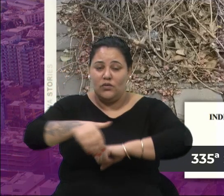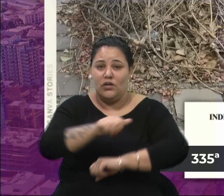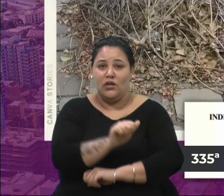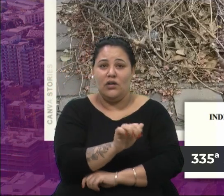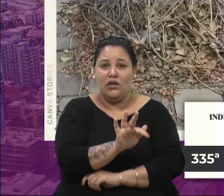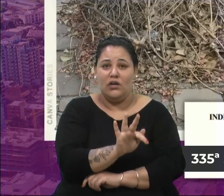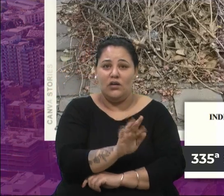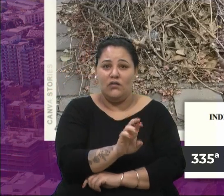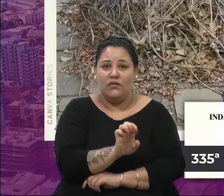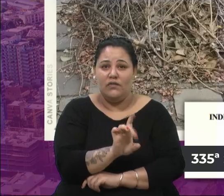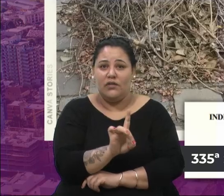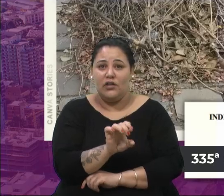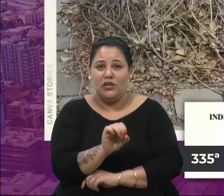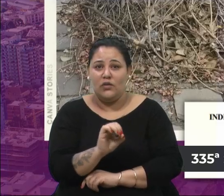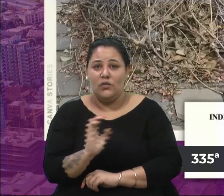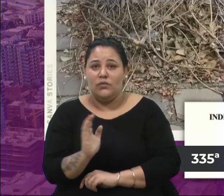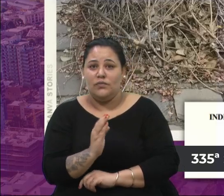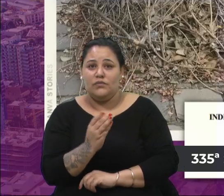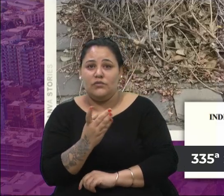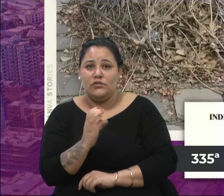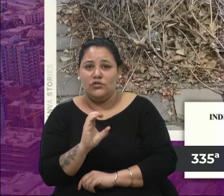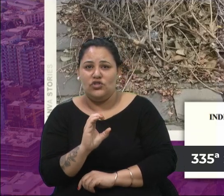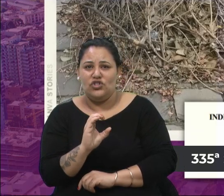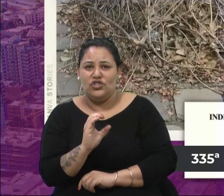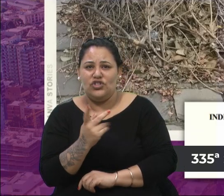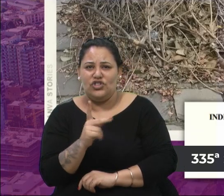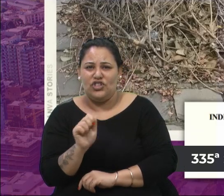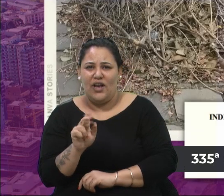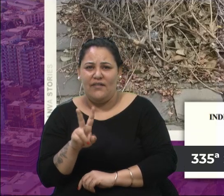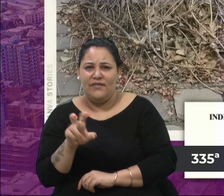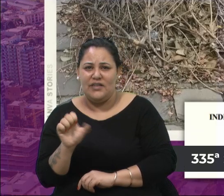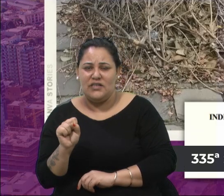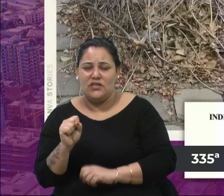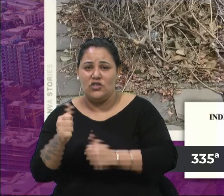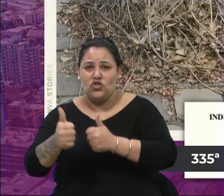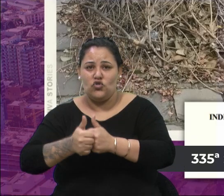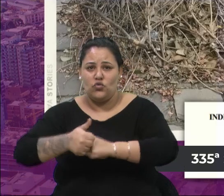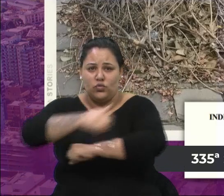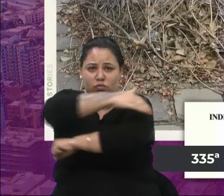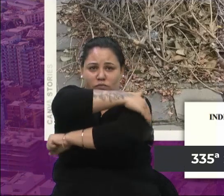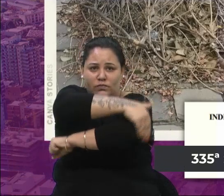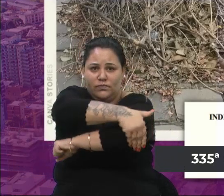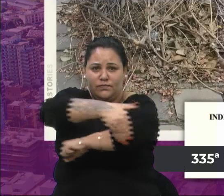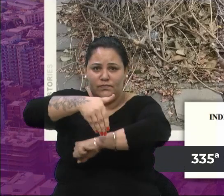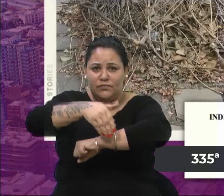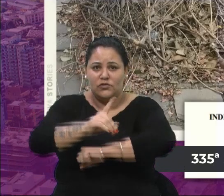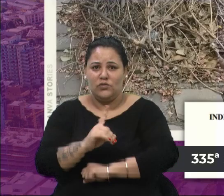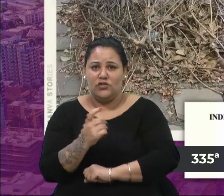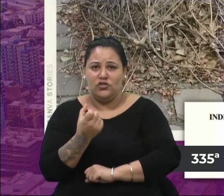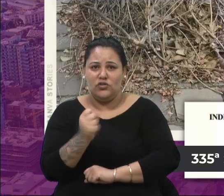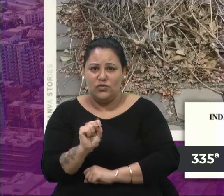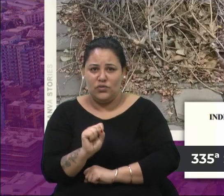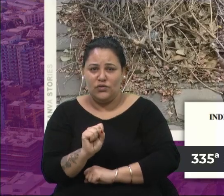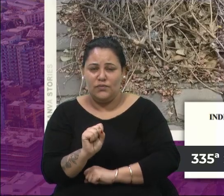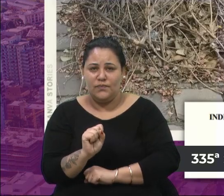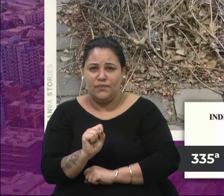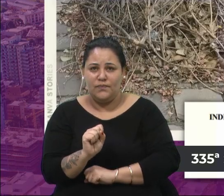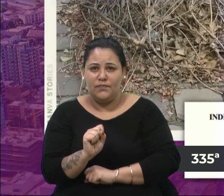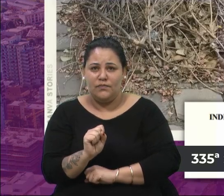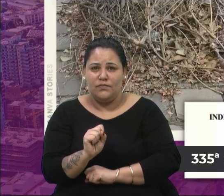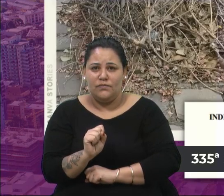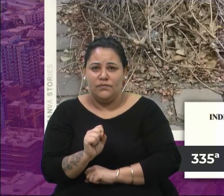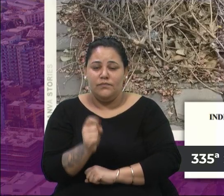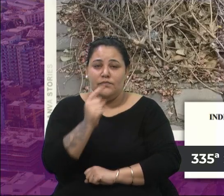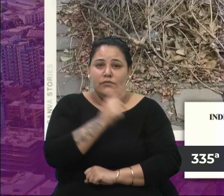com a 18, a Sinimbu, né? E a outra é na